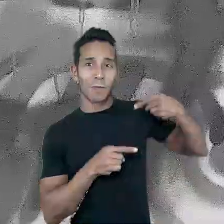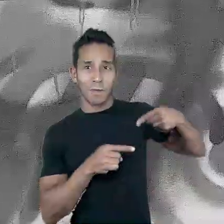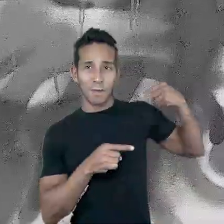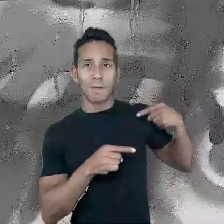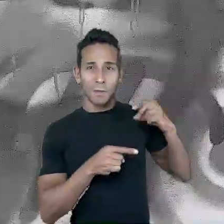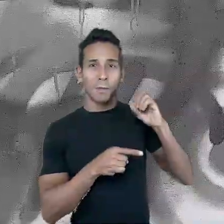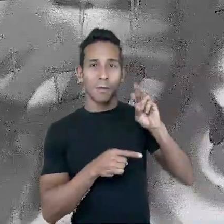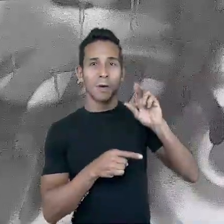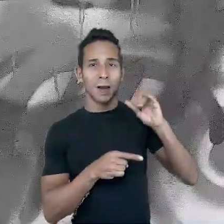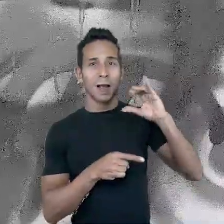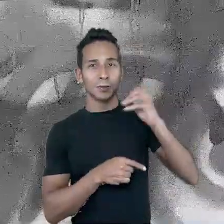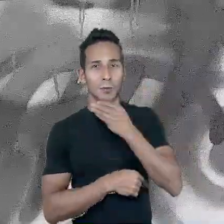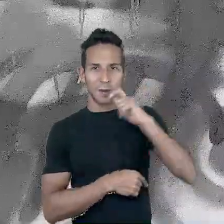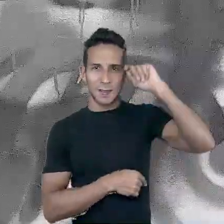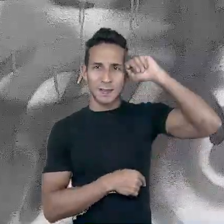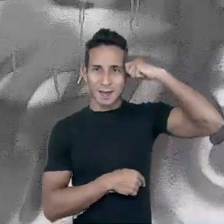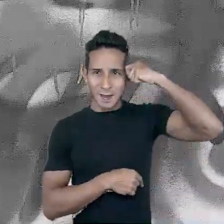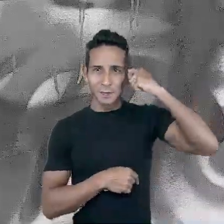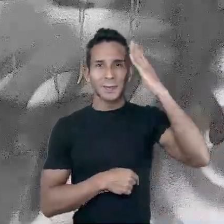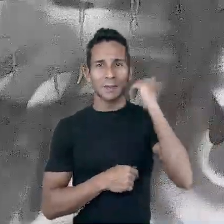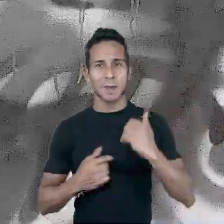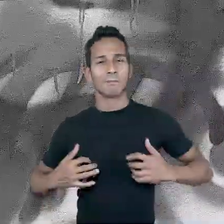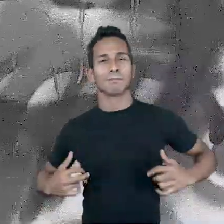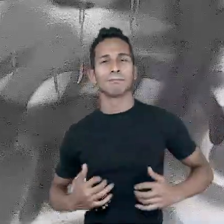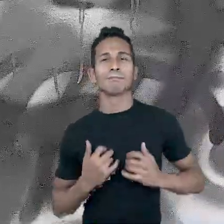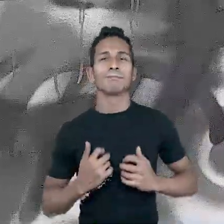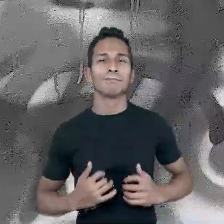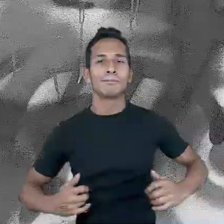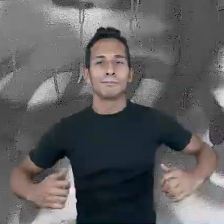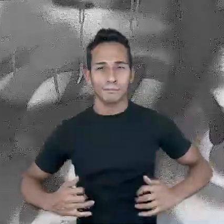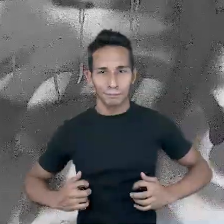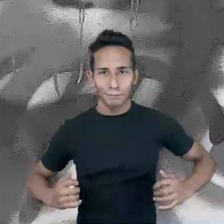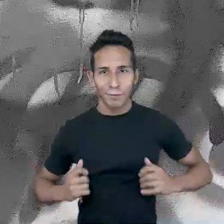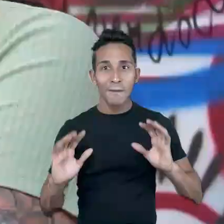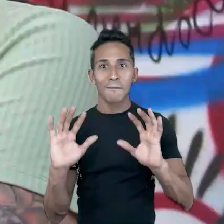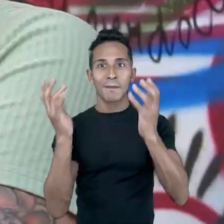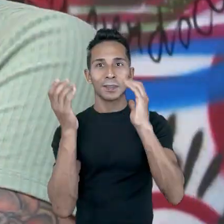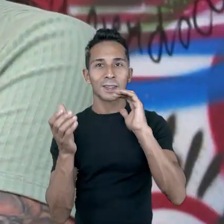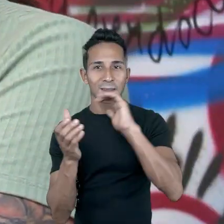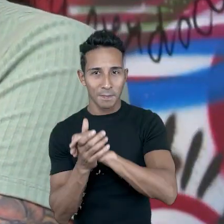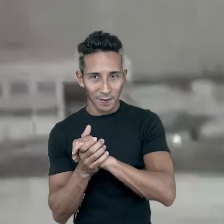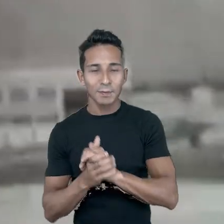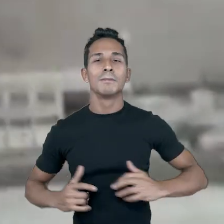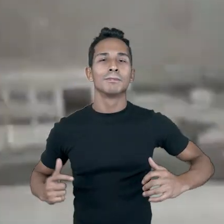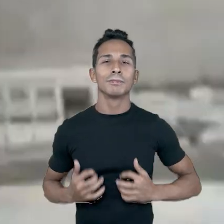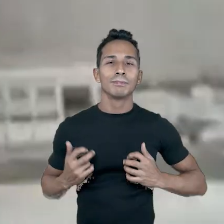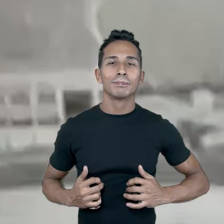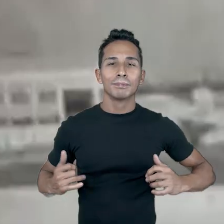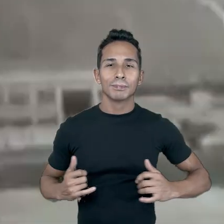bisavô, Horácio, era um cara preto que tocava sanfona nos casamentos dos Matarazzo,